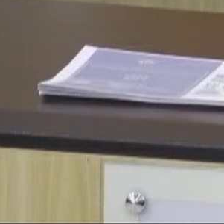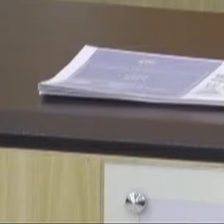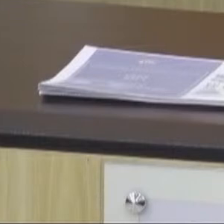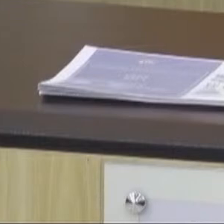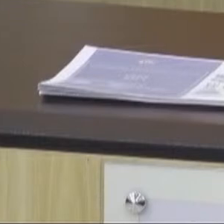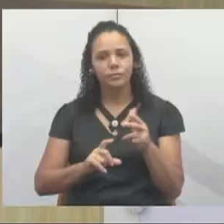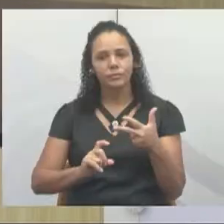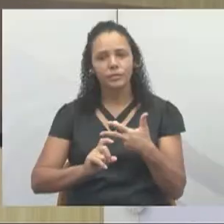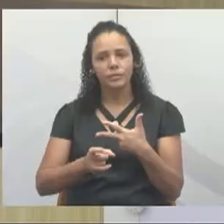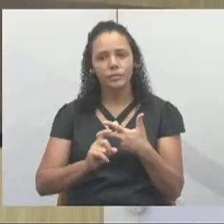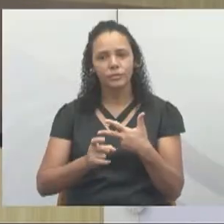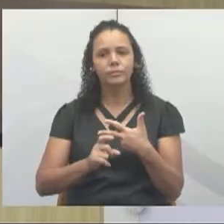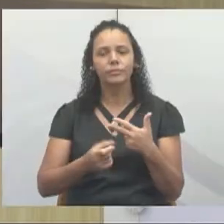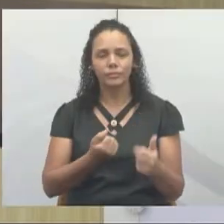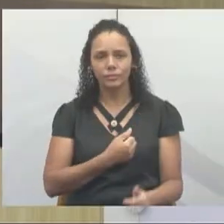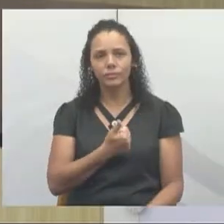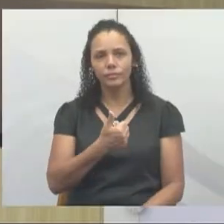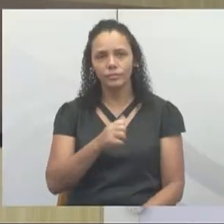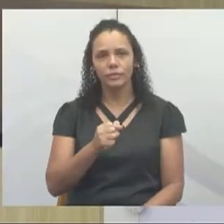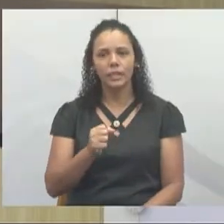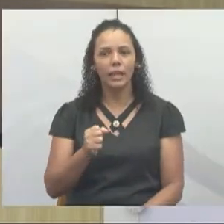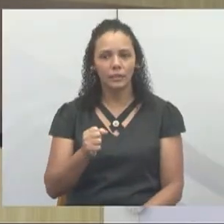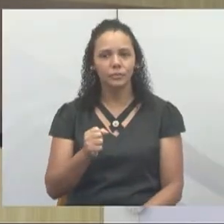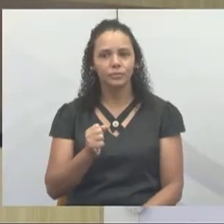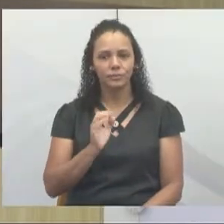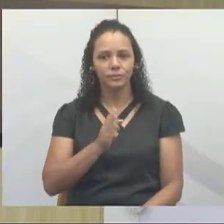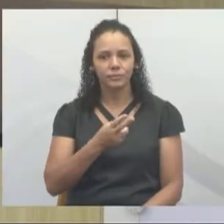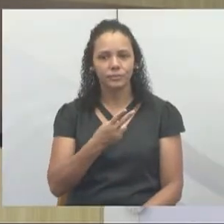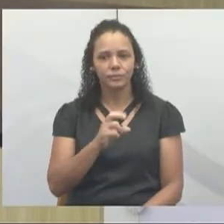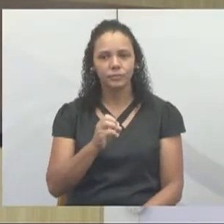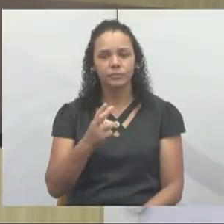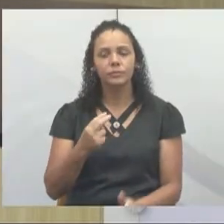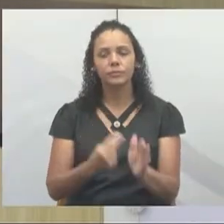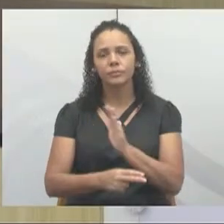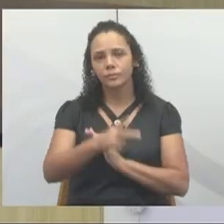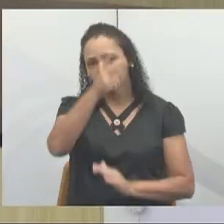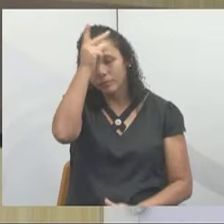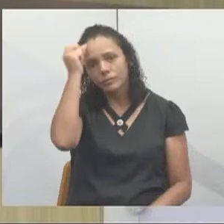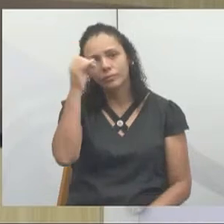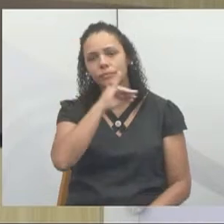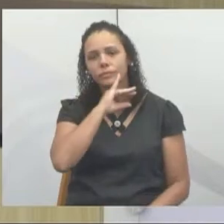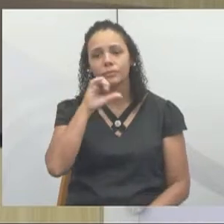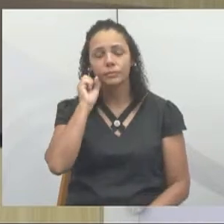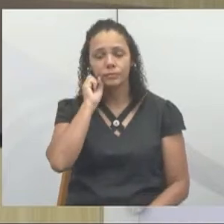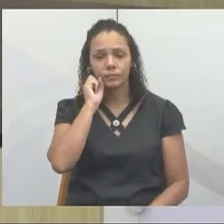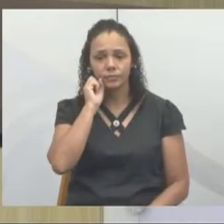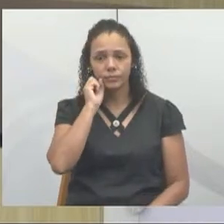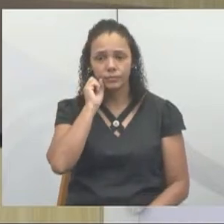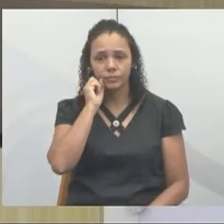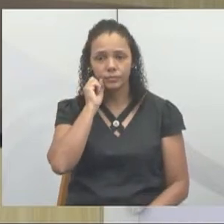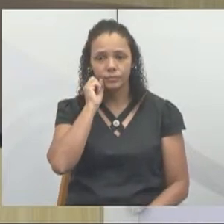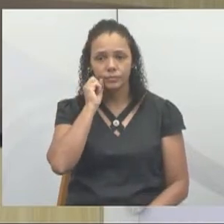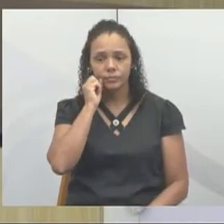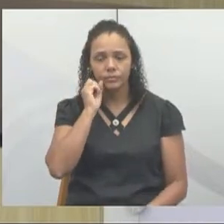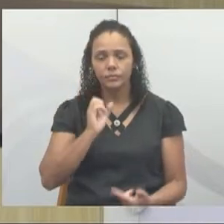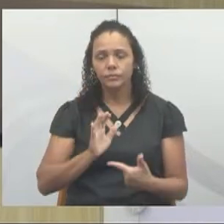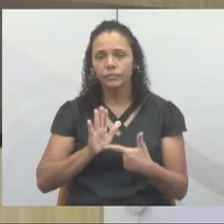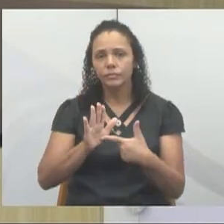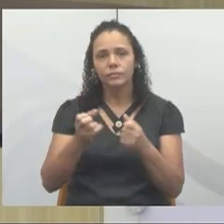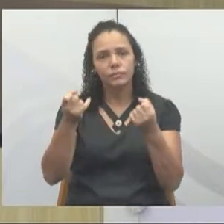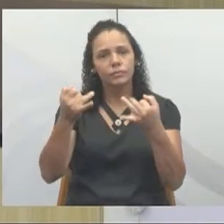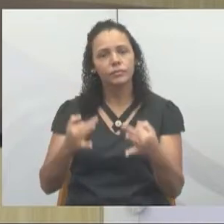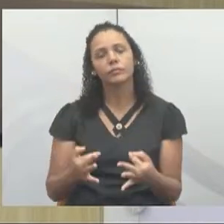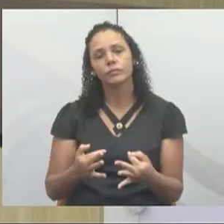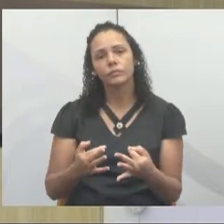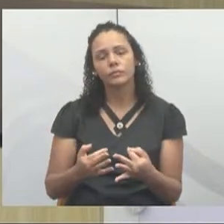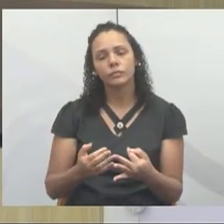número 18/2023, de autoria do prefeito municipal Isaías José de Santana, que estima a receita e fixa